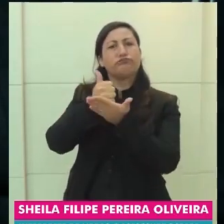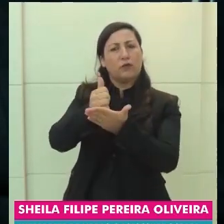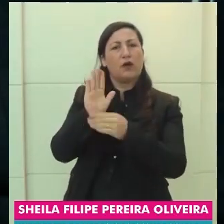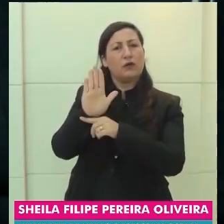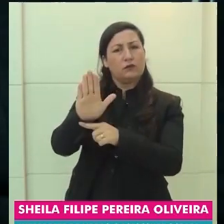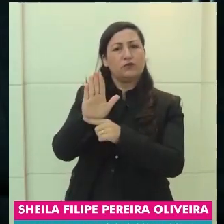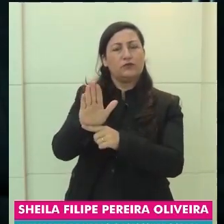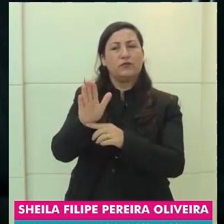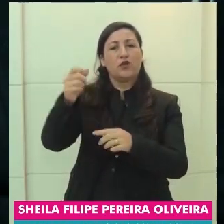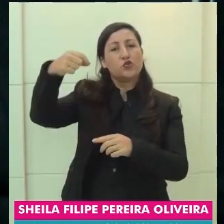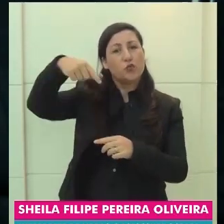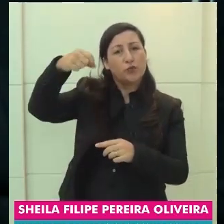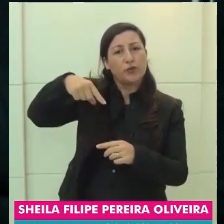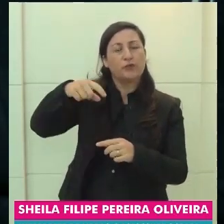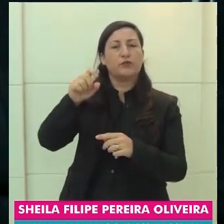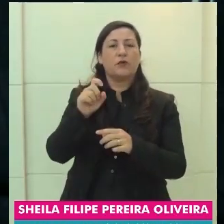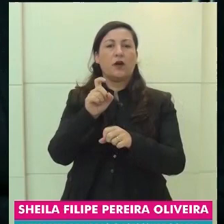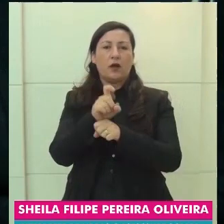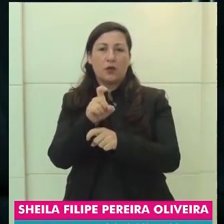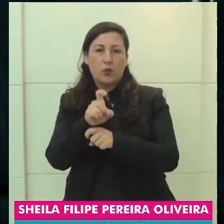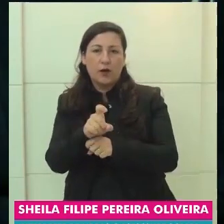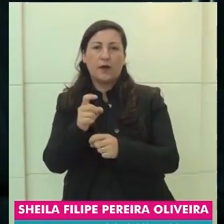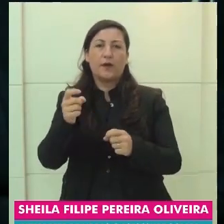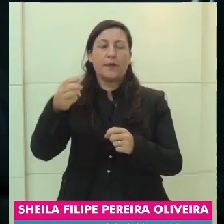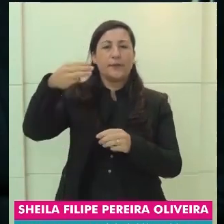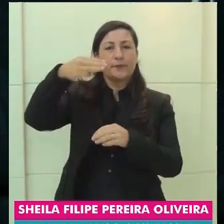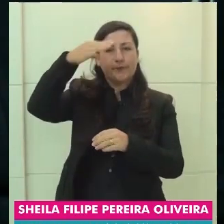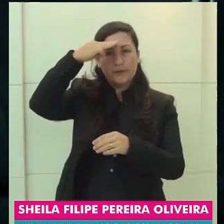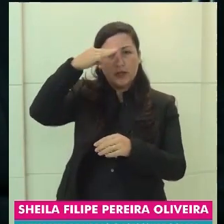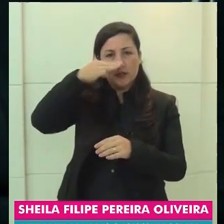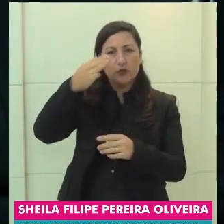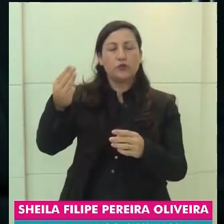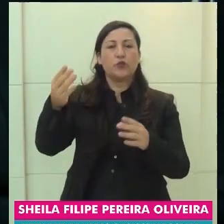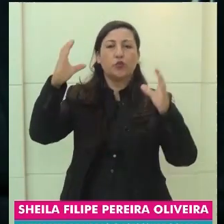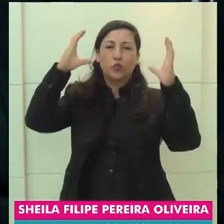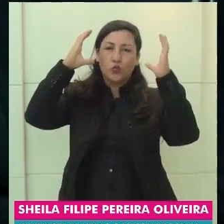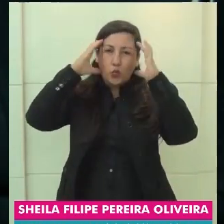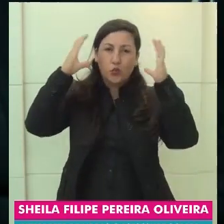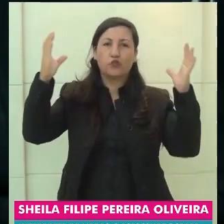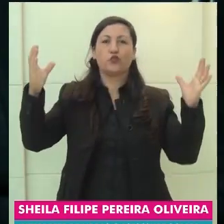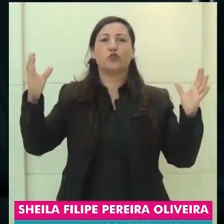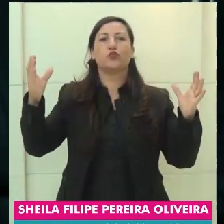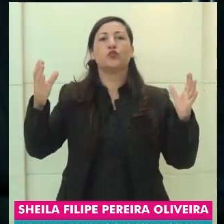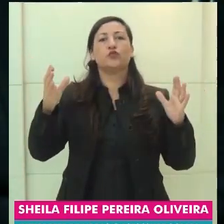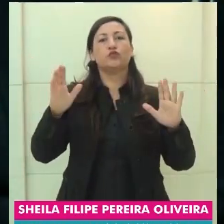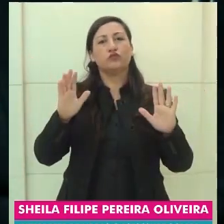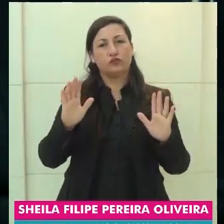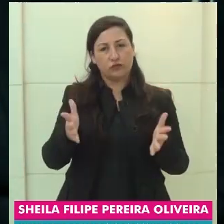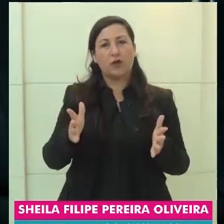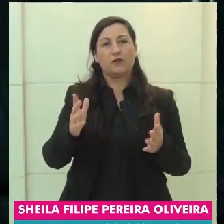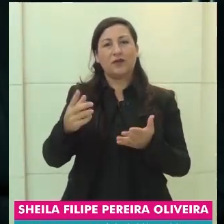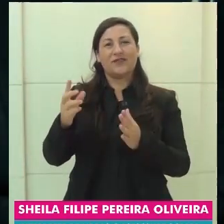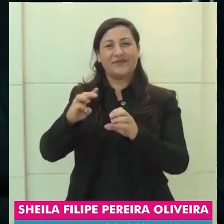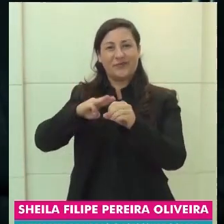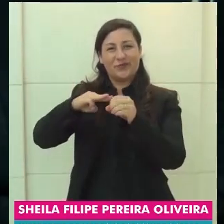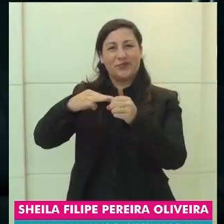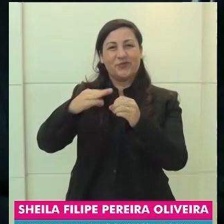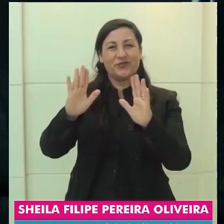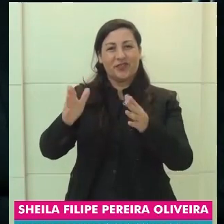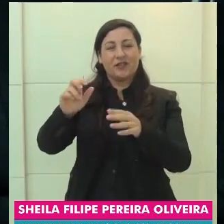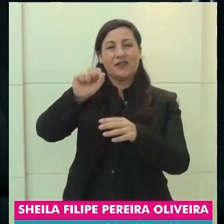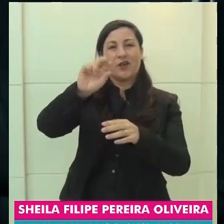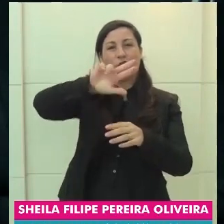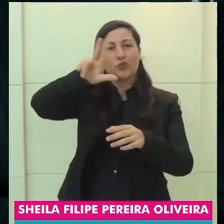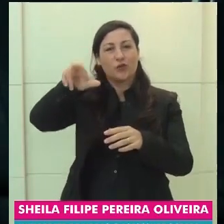Sombrio, Araranguá, Meleiro, Turvo, esses municípios, São João do Sul,